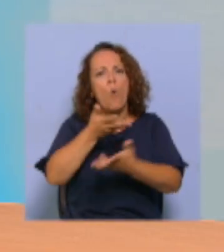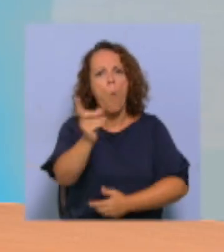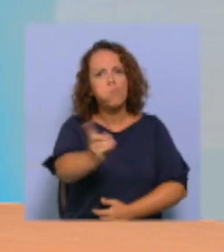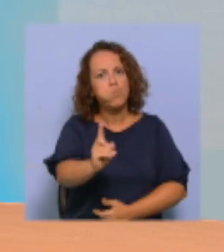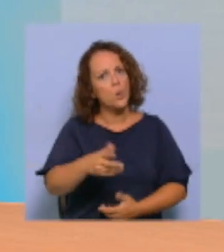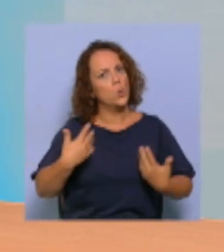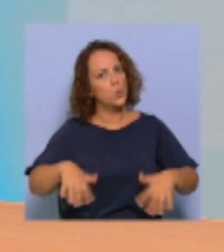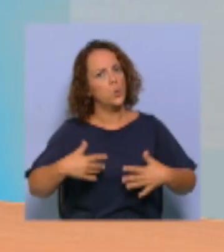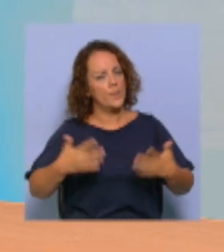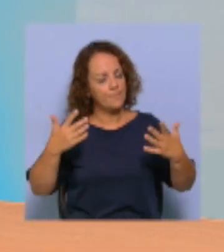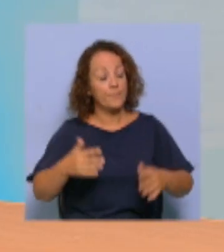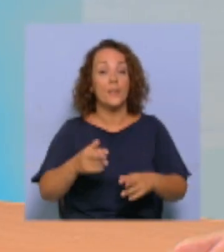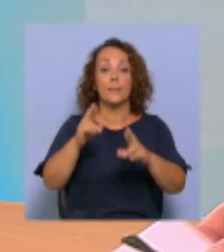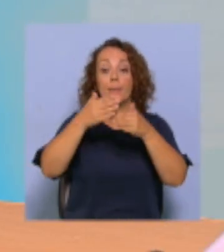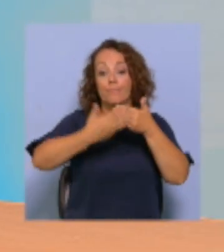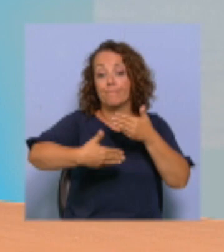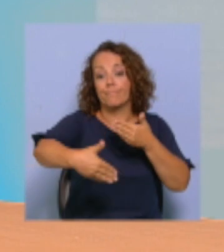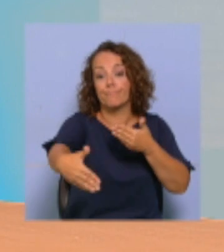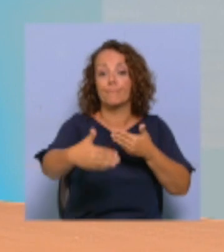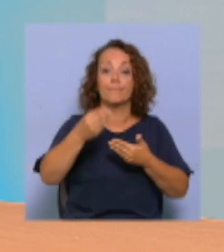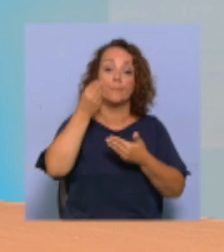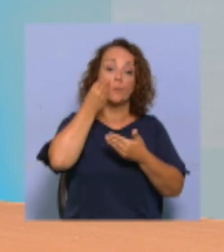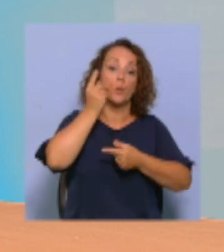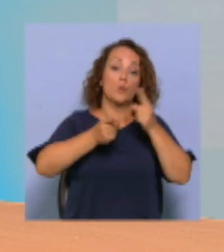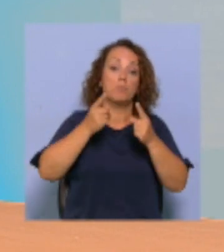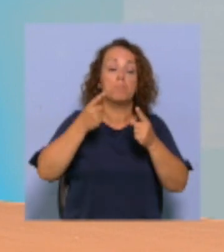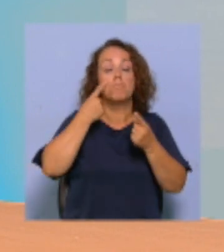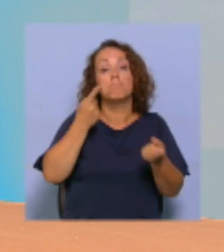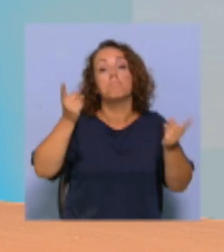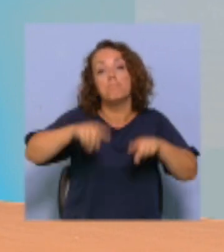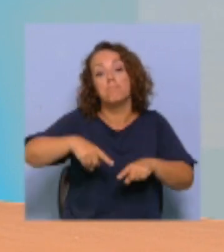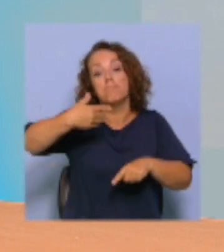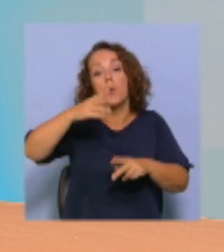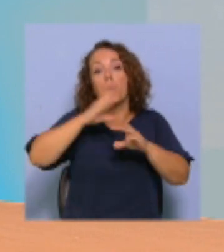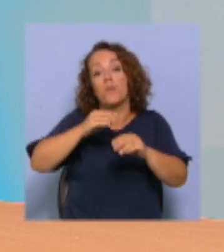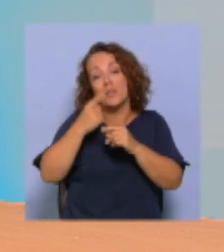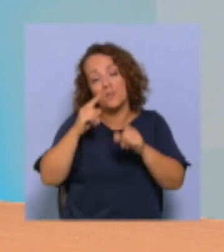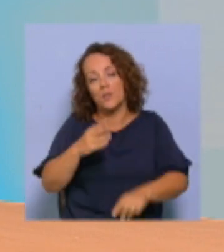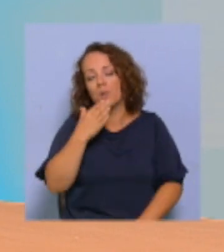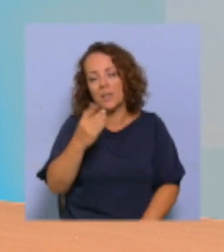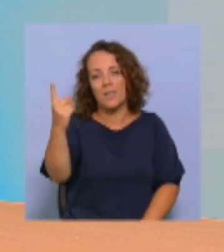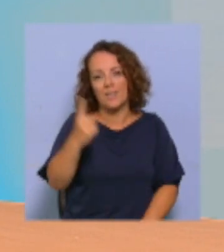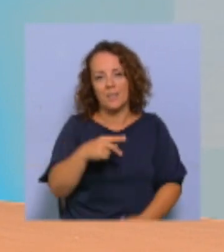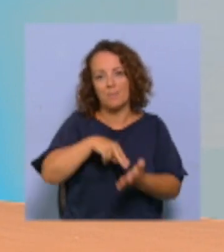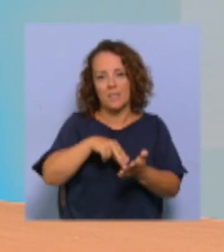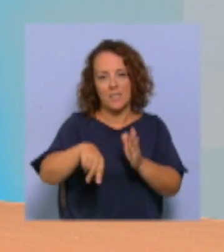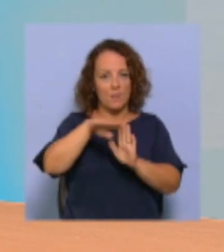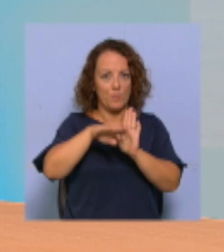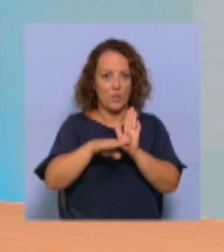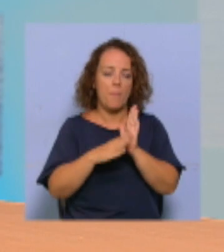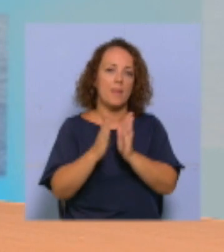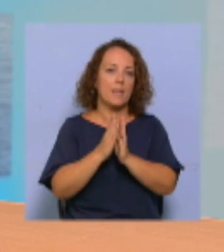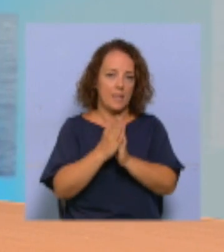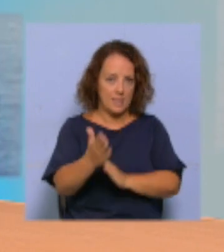caso, provavelmente poderá ser novamente motivo de conversa entre nós lá mais para a frente. Talvez. Obrigado pela presença aqui no programa